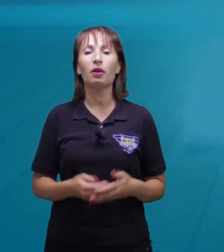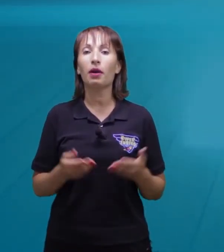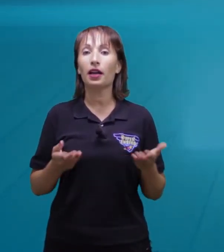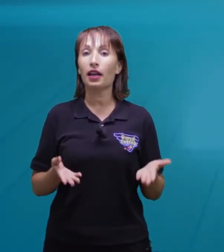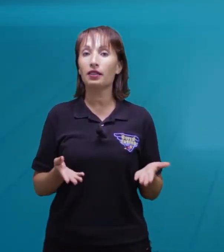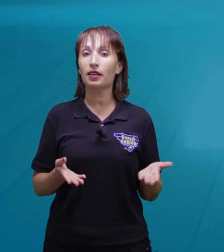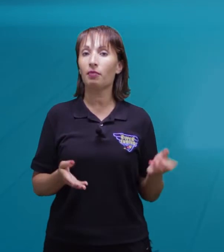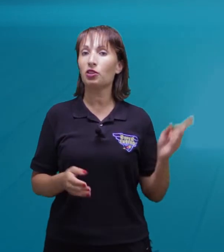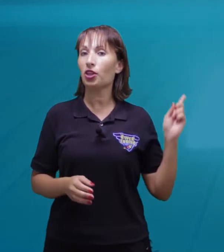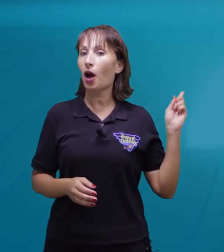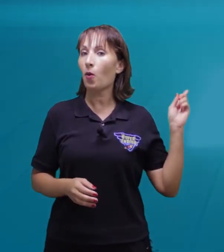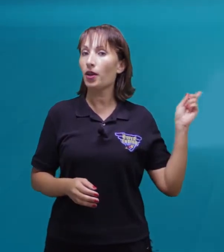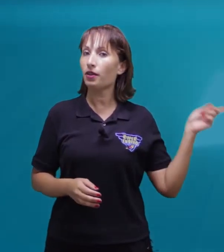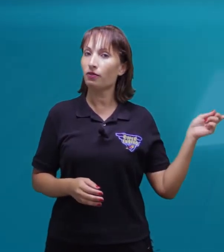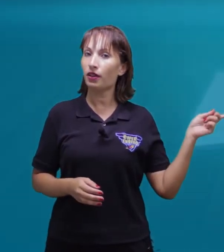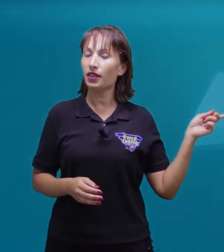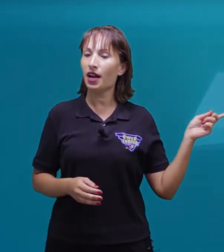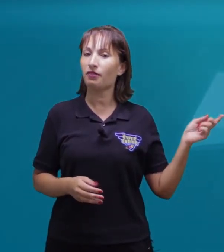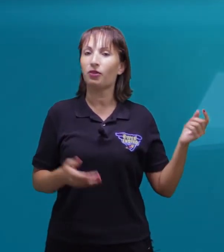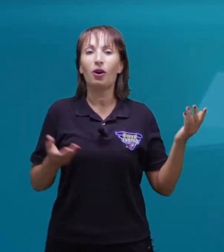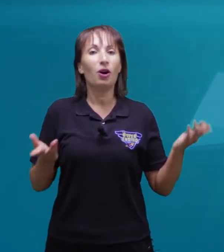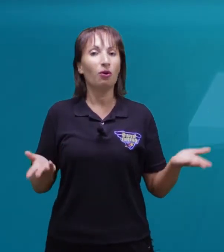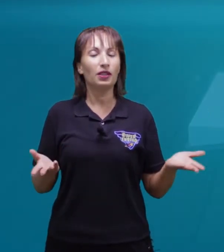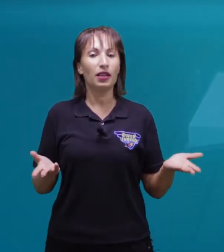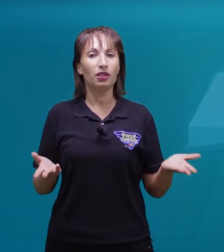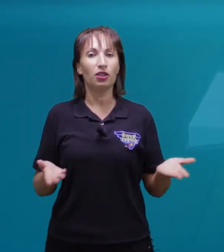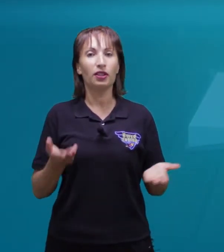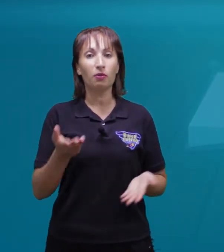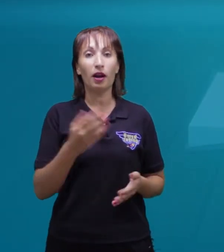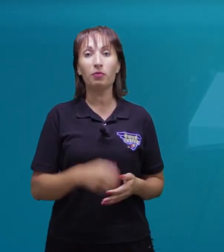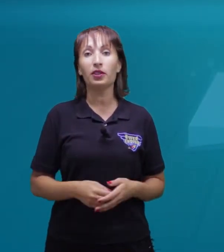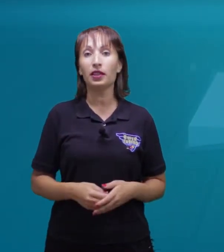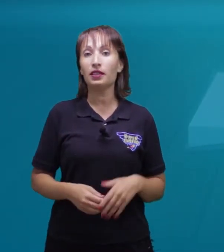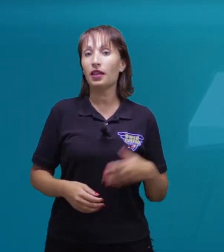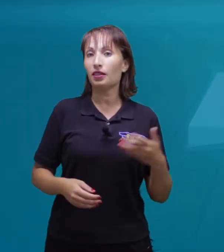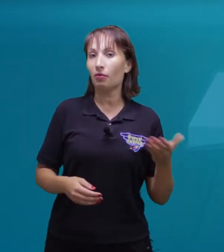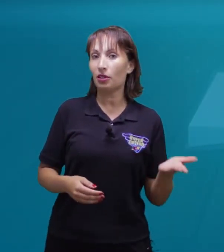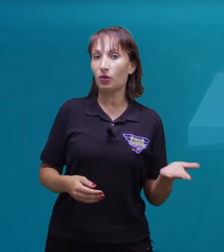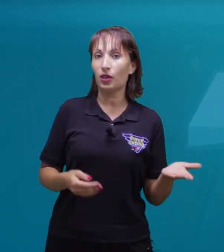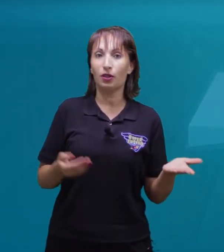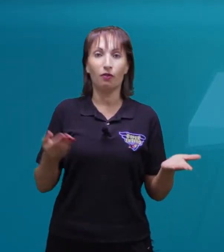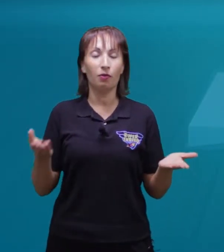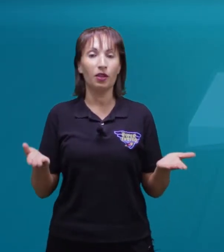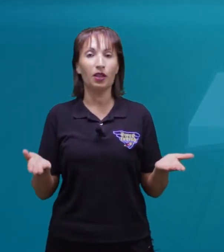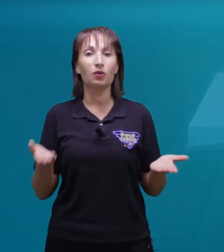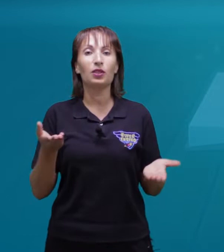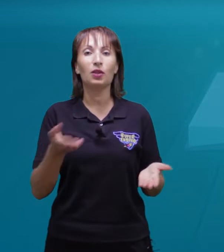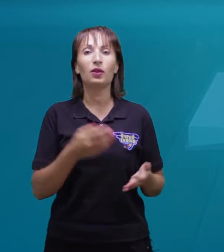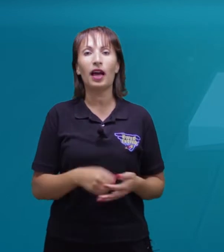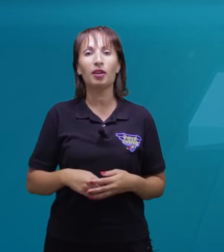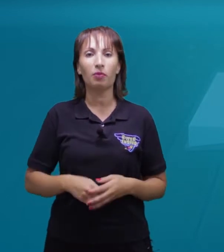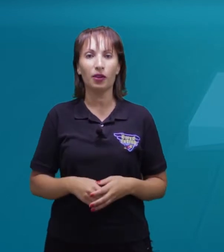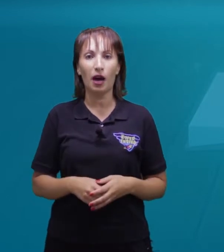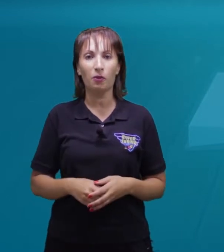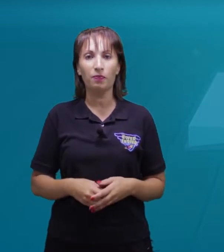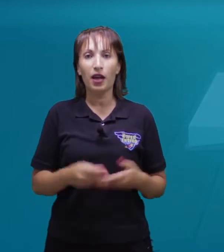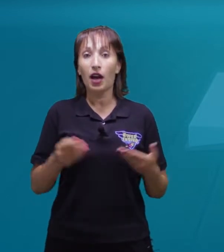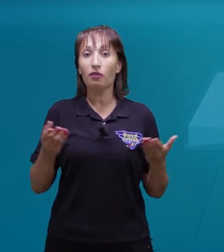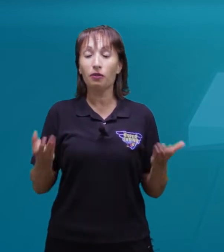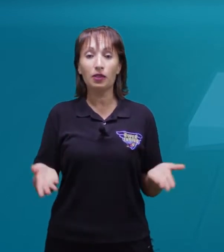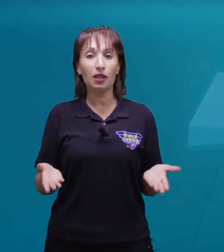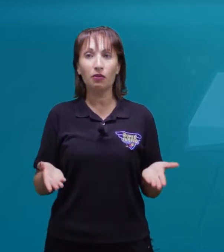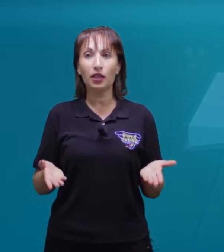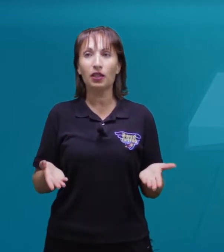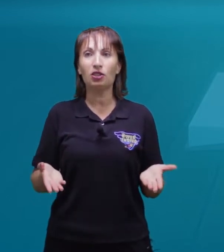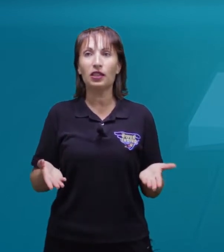interjeição é uma classe gramatical e invariável ou seja não há mudança entre masculino e feminino singular e plural